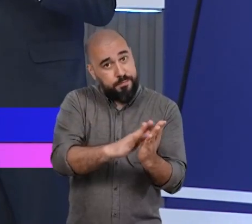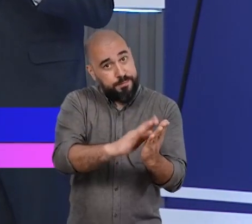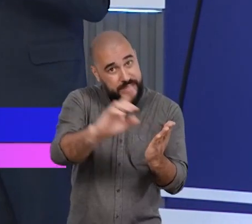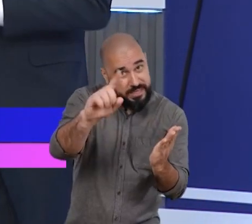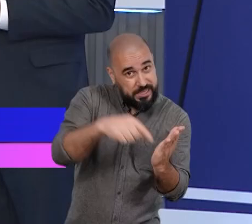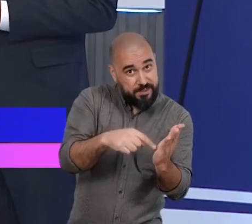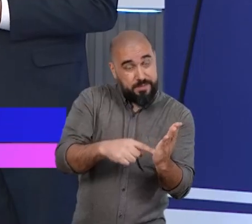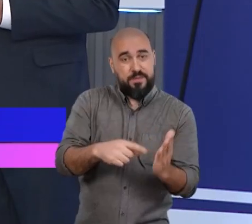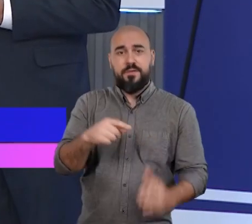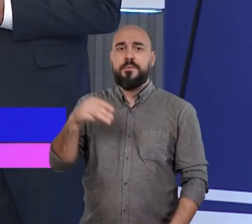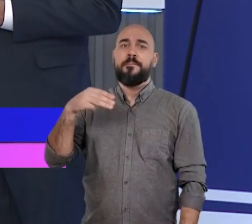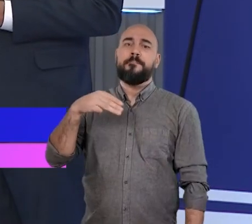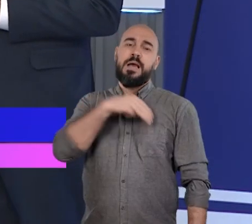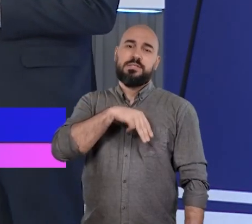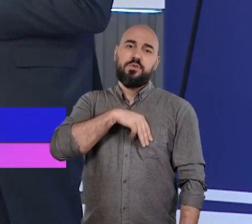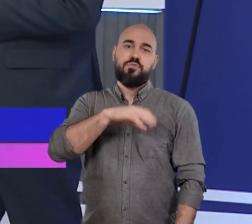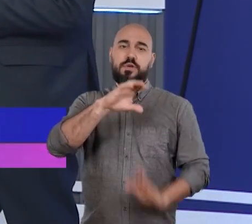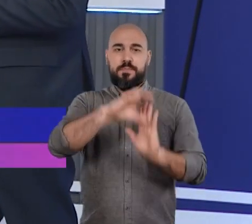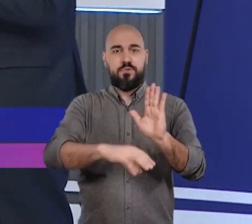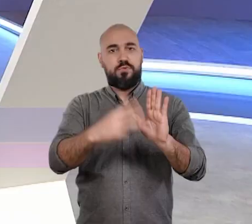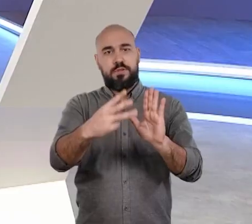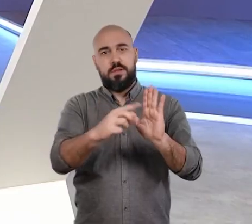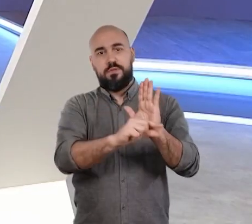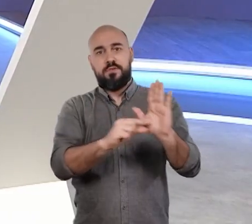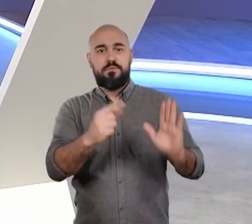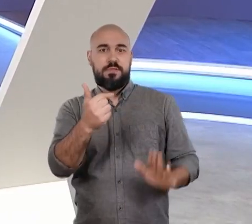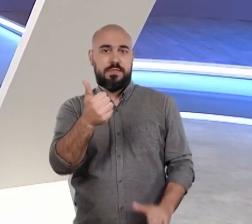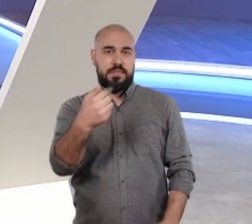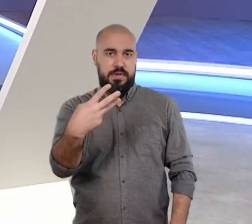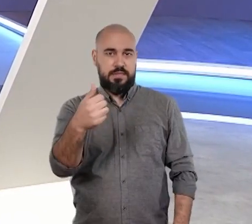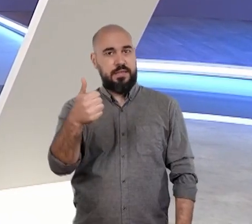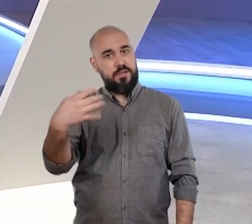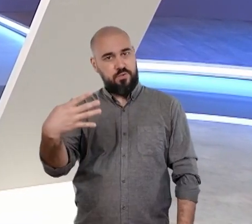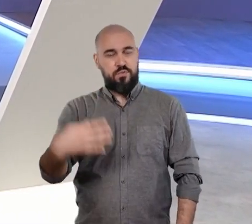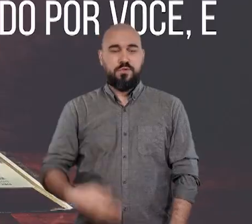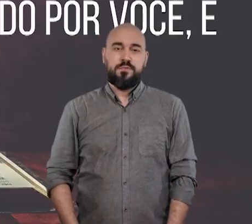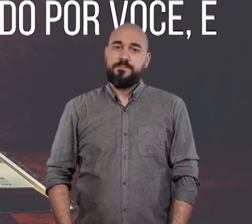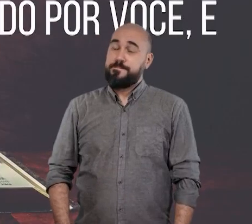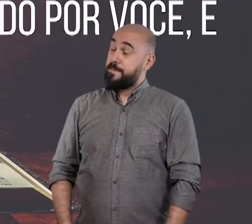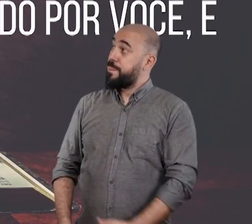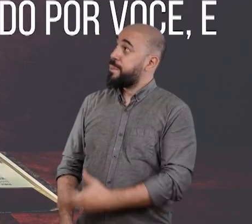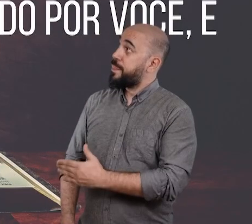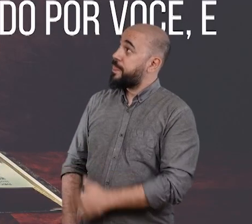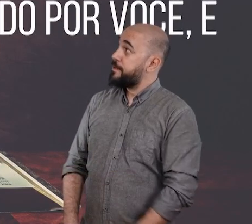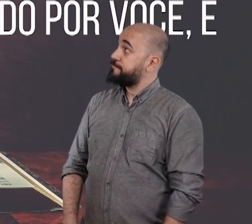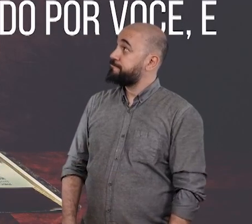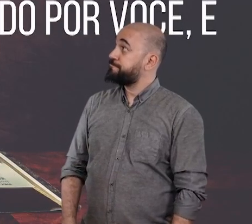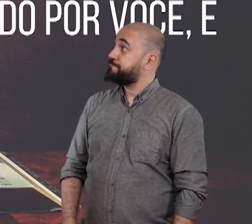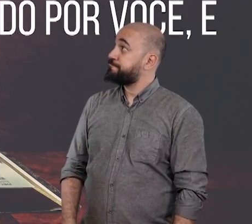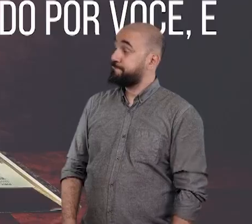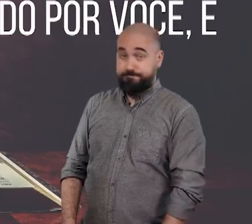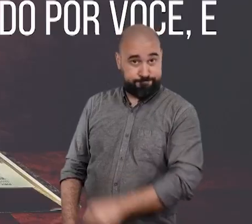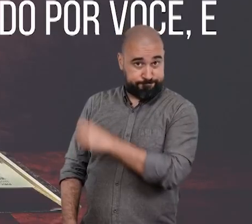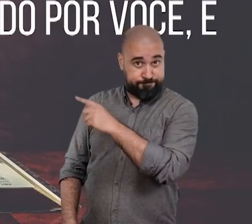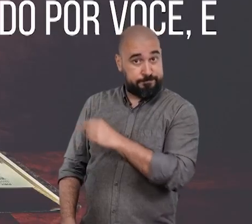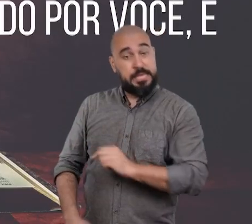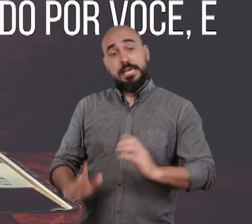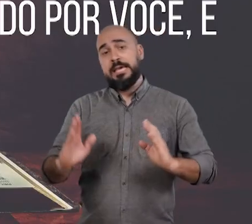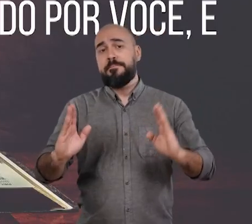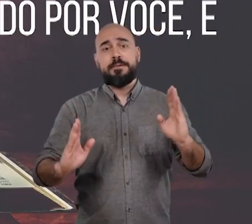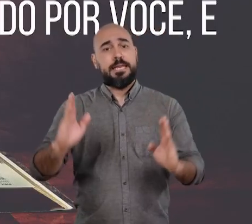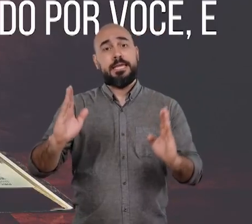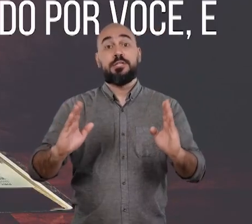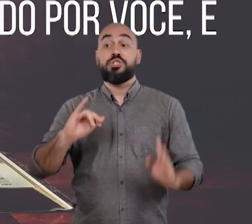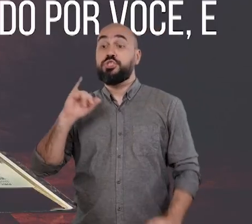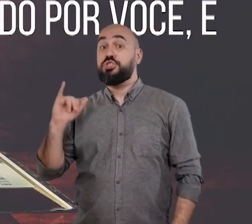Mateus 3, 13 e 14. Diz assim a palavra do Senhor: por esse tempo, Jesus foi da Galileia para o